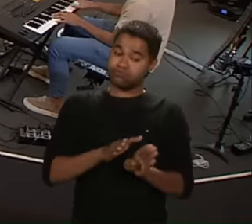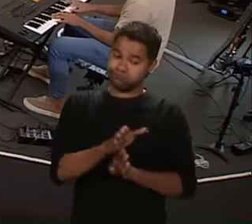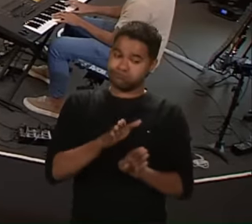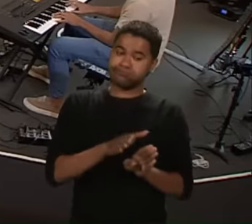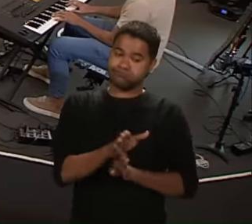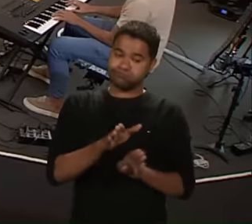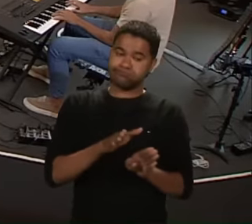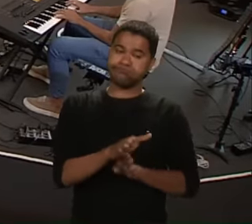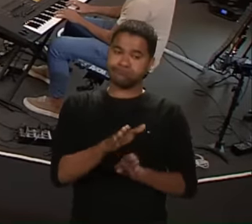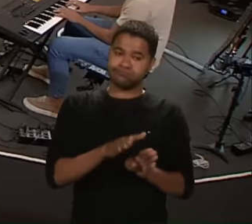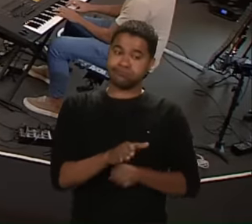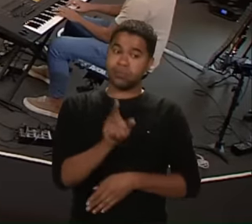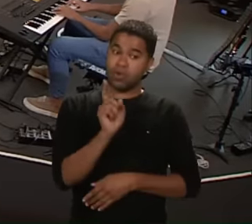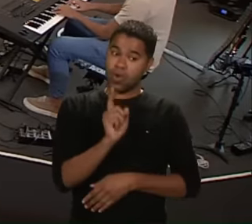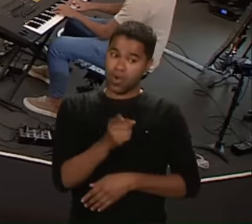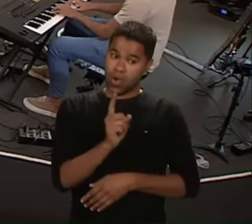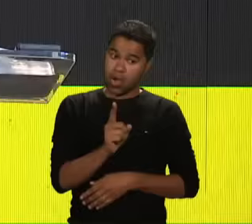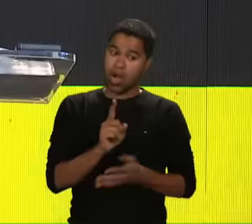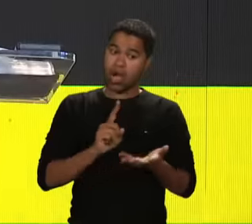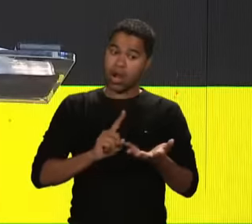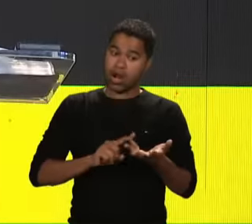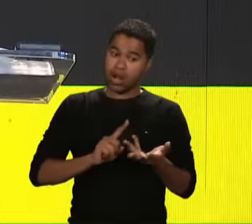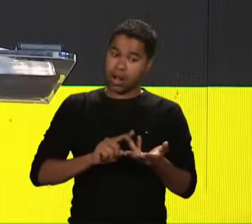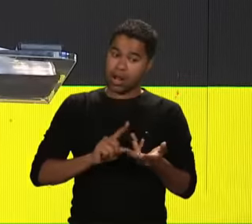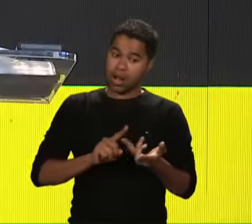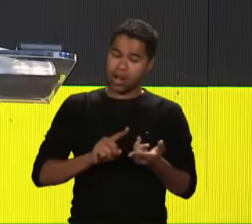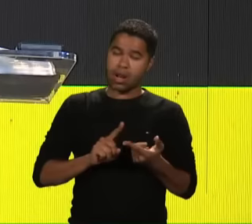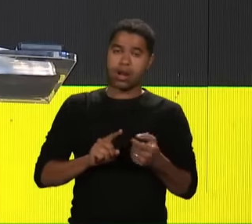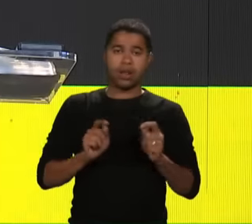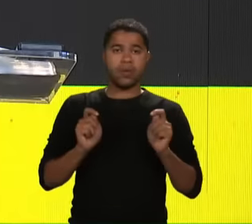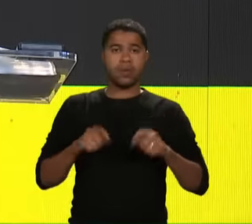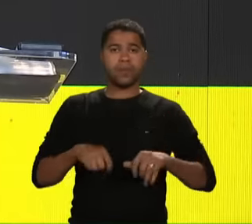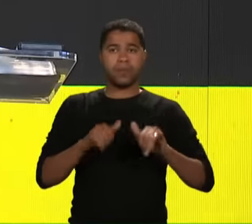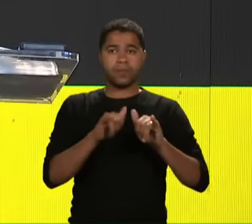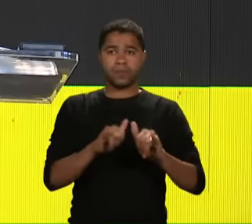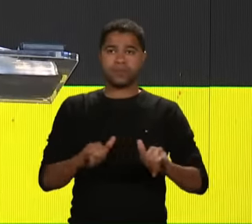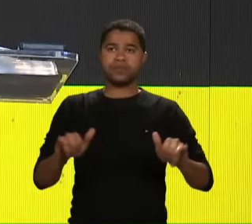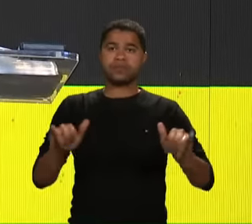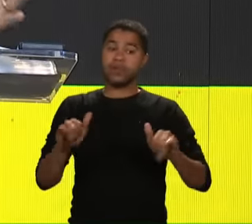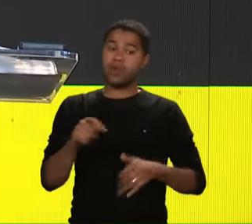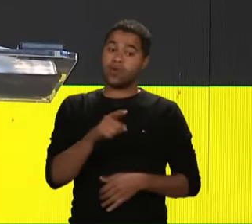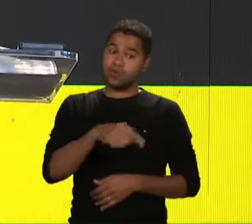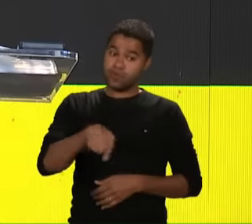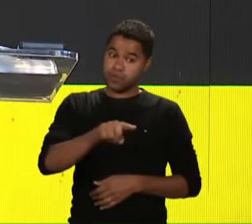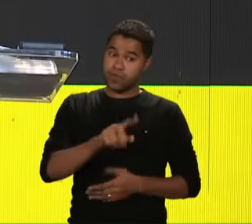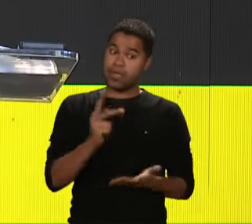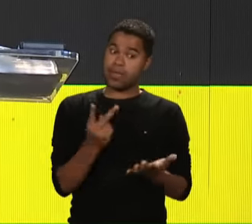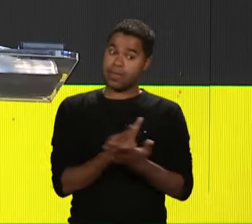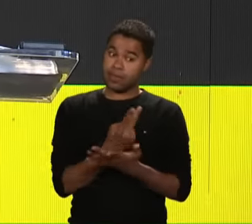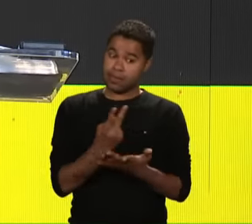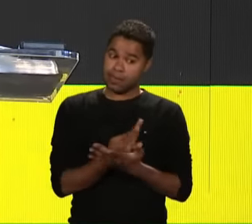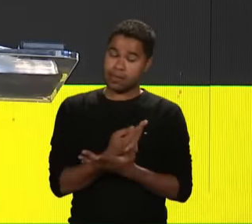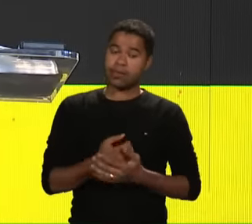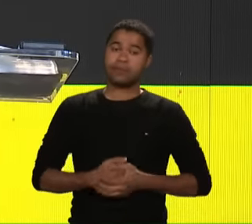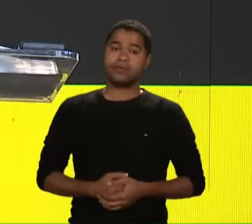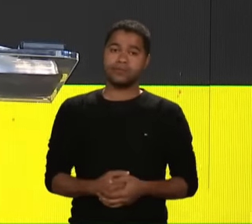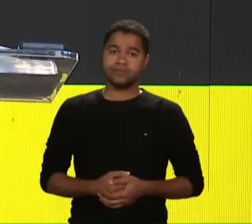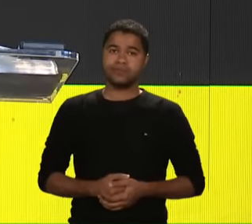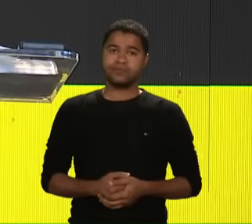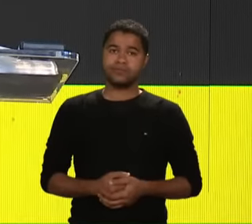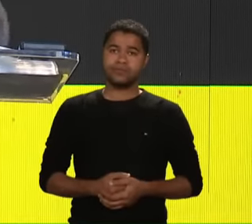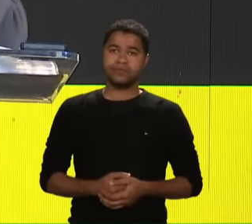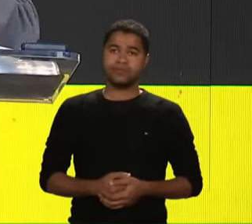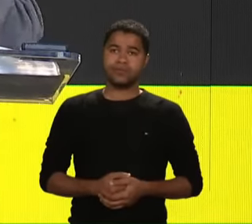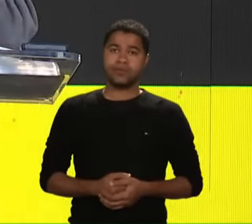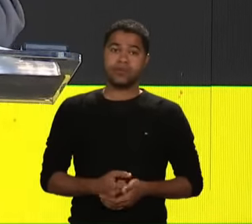advertência, trazendo para ele, eu posso dizer assim, olha, isso que você está fazendo é errado. Quando